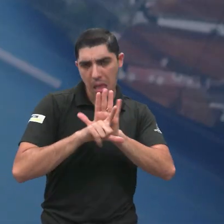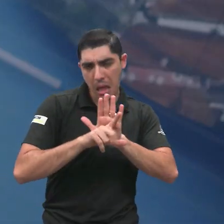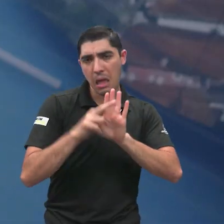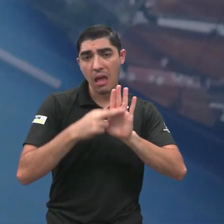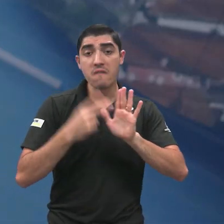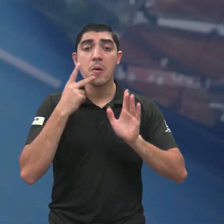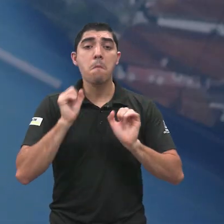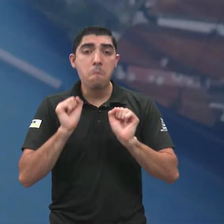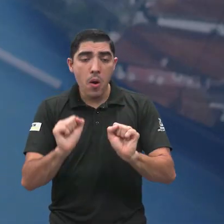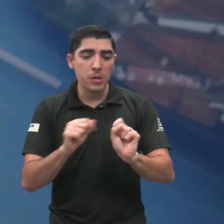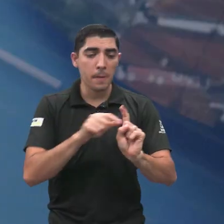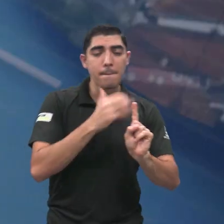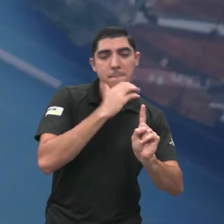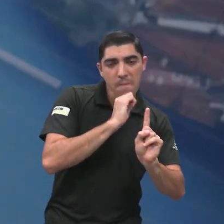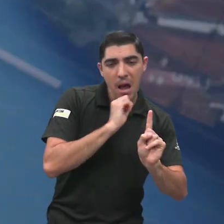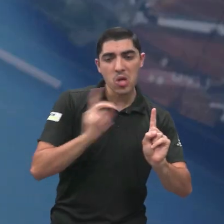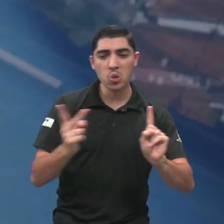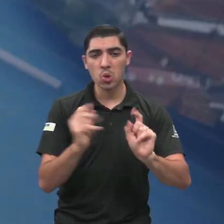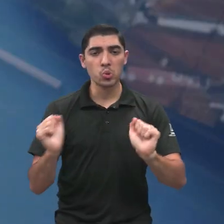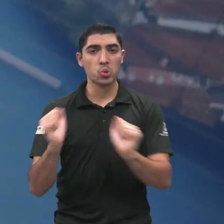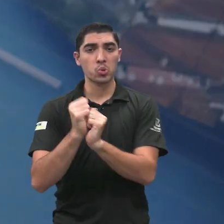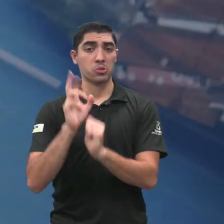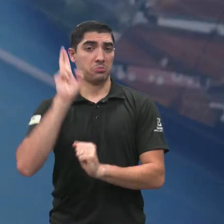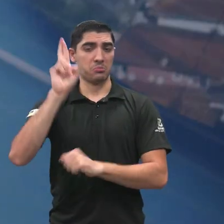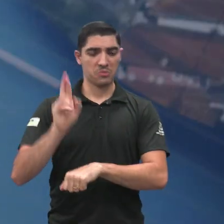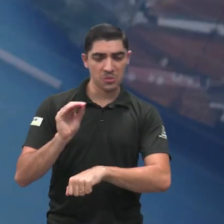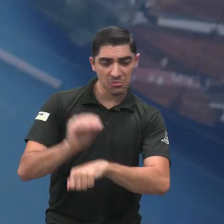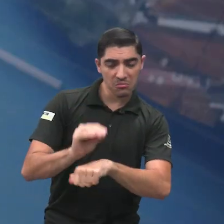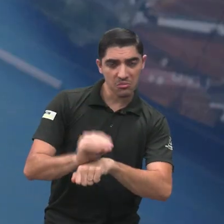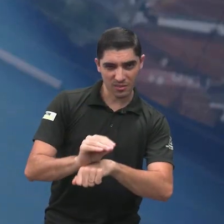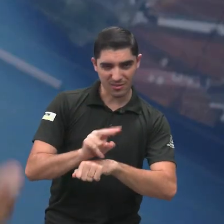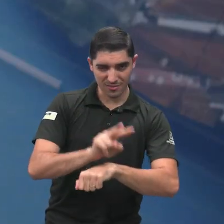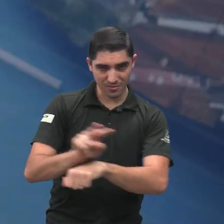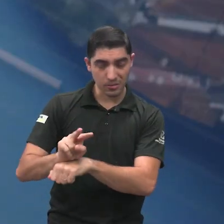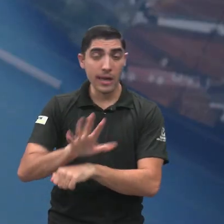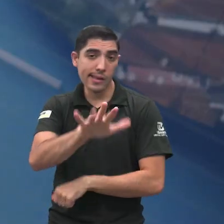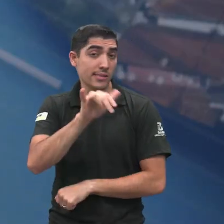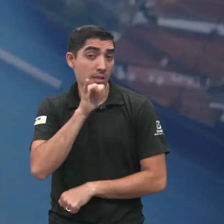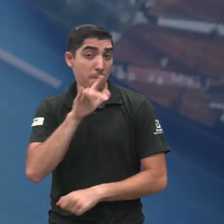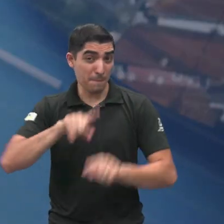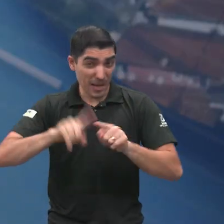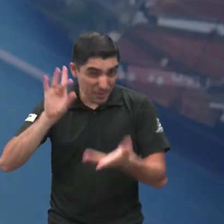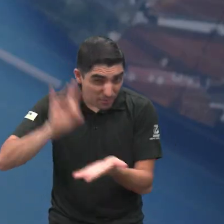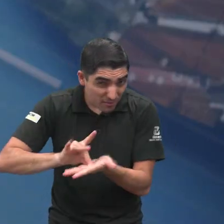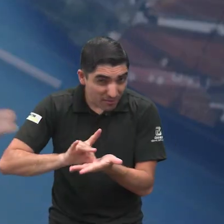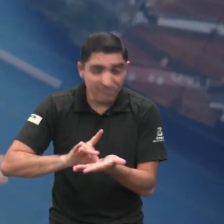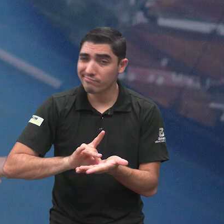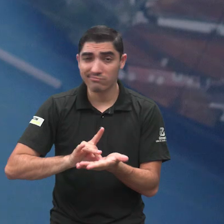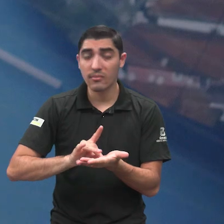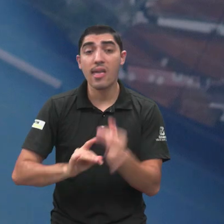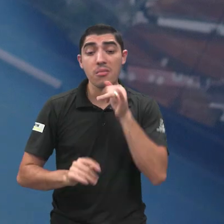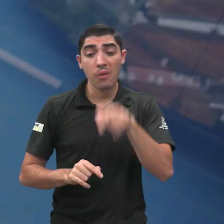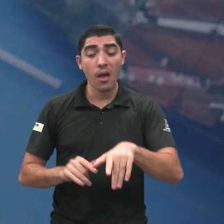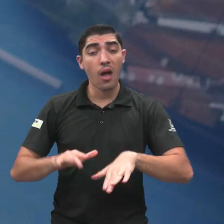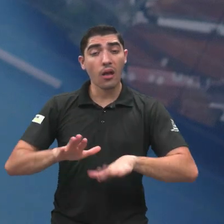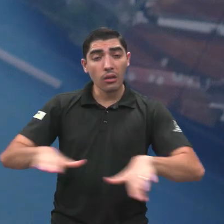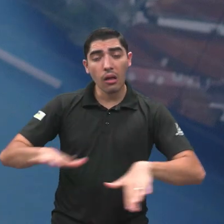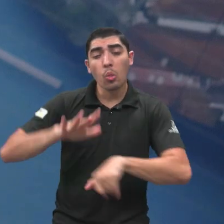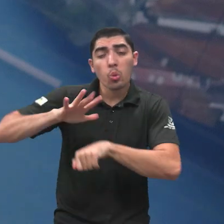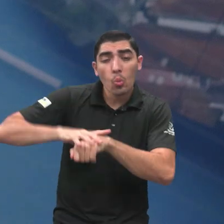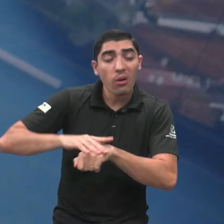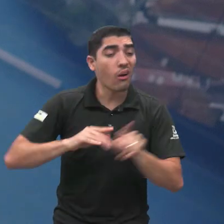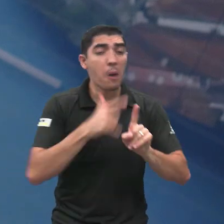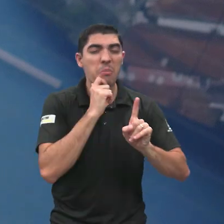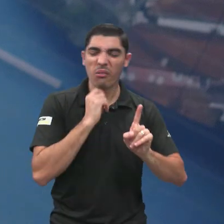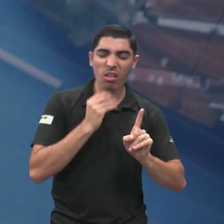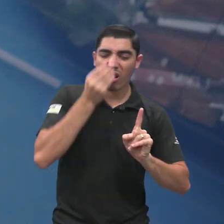que na prática isso não acontece. Né? Por exemplo, a criança ficou doente, o pai não leva aquela criança para o